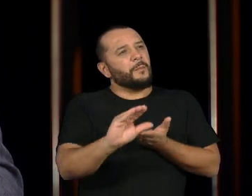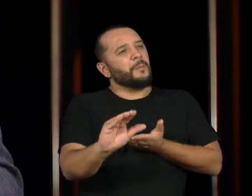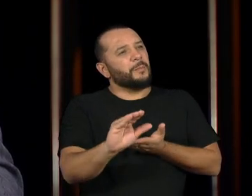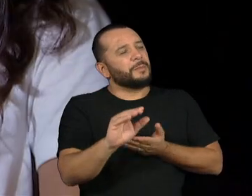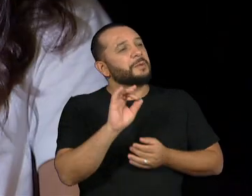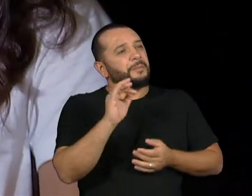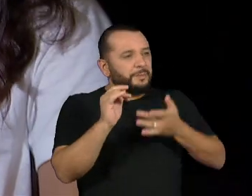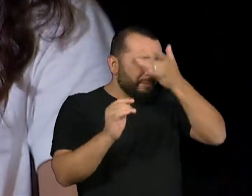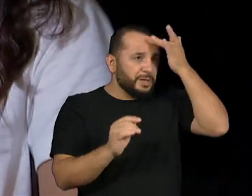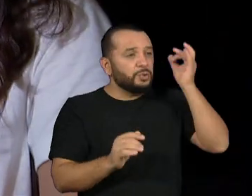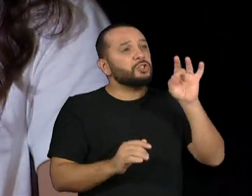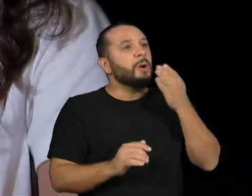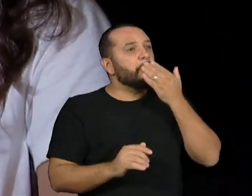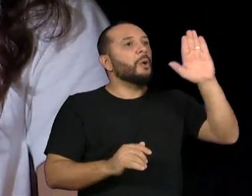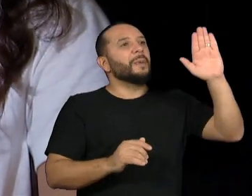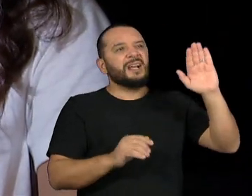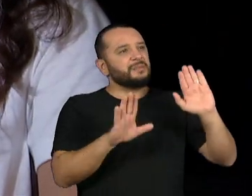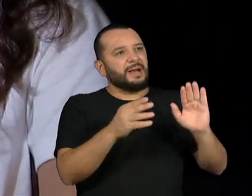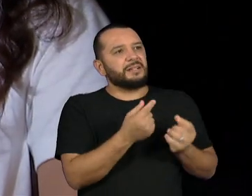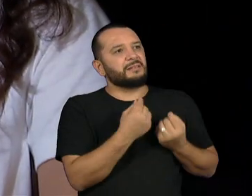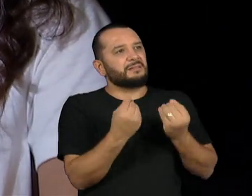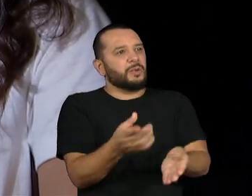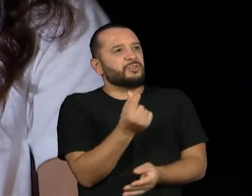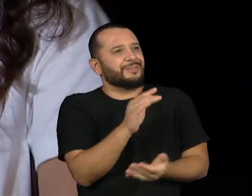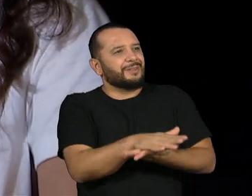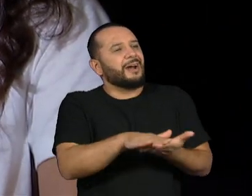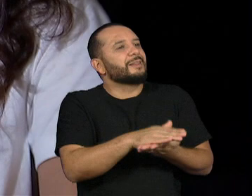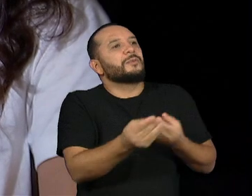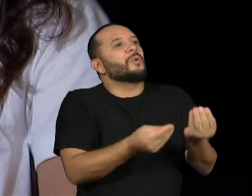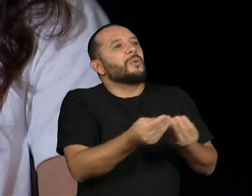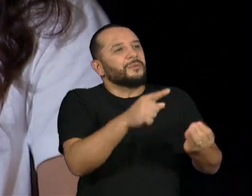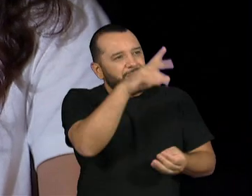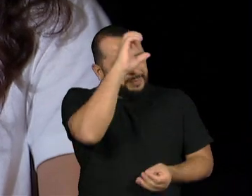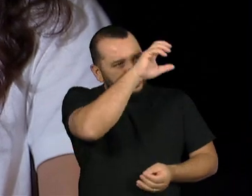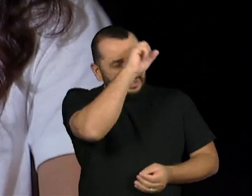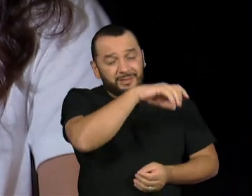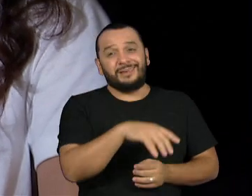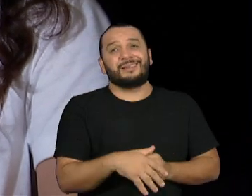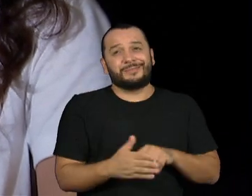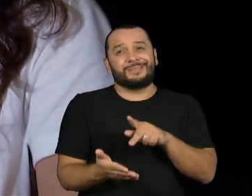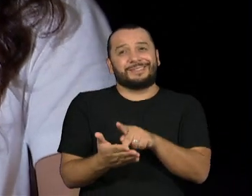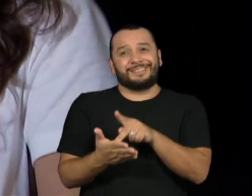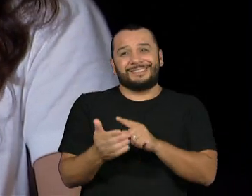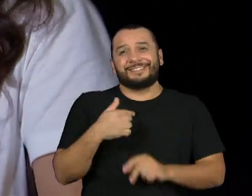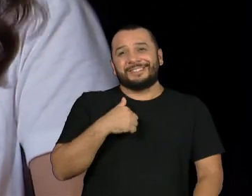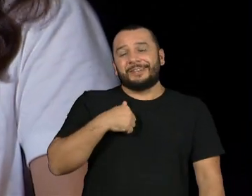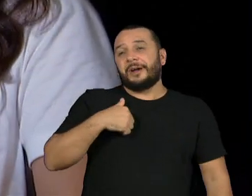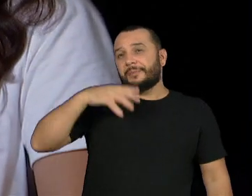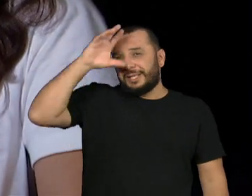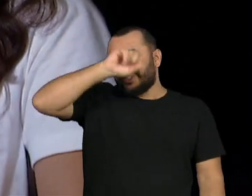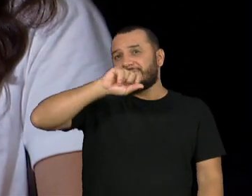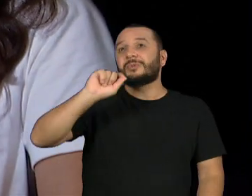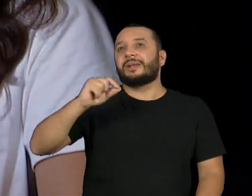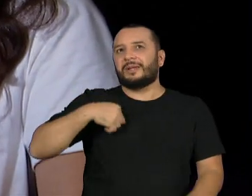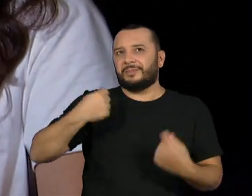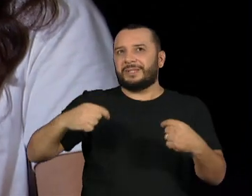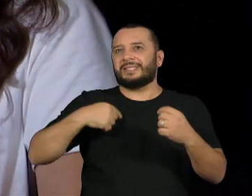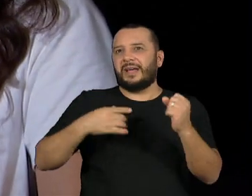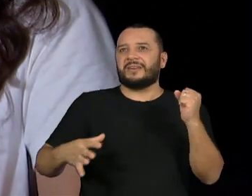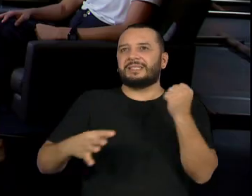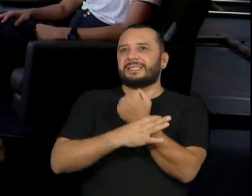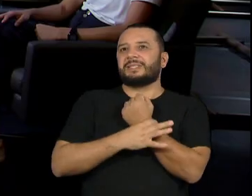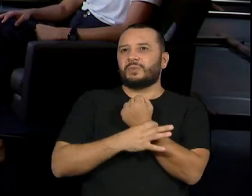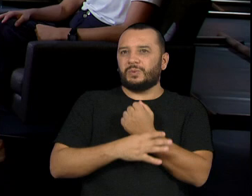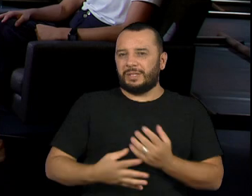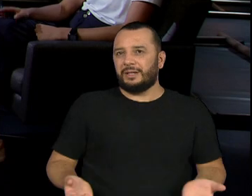isso? Eu aprendi que eu precisava estar mais segura do que eu